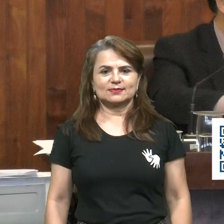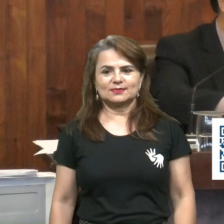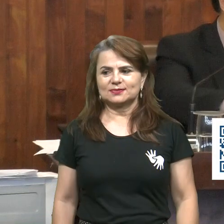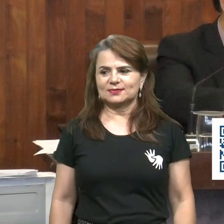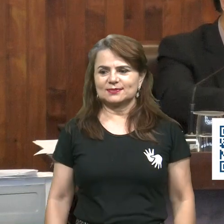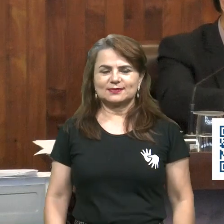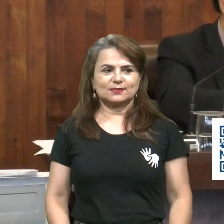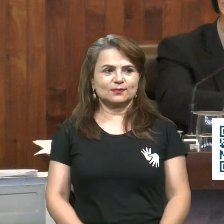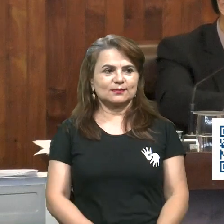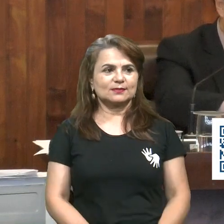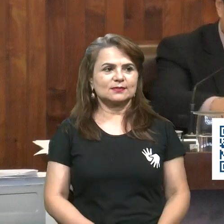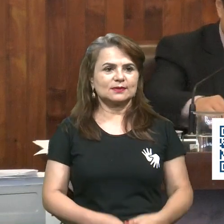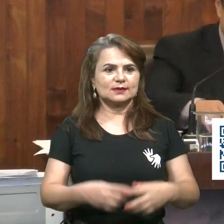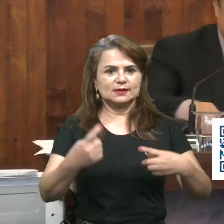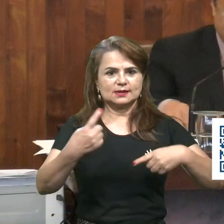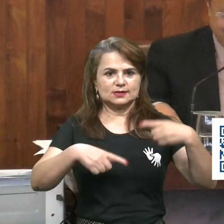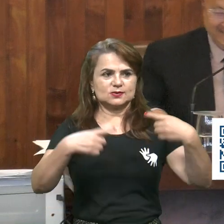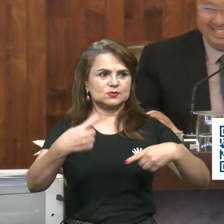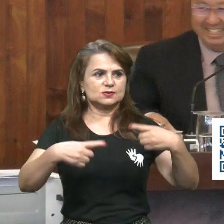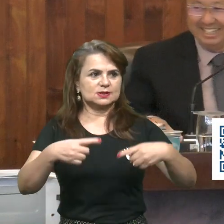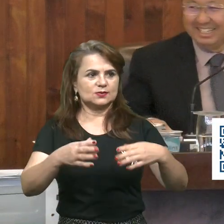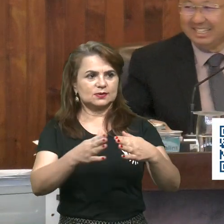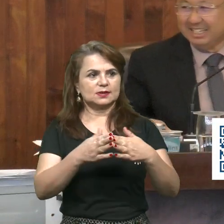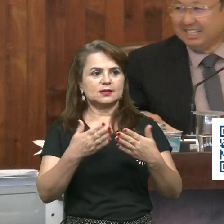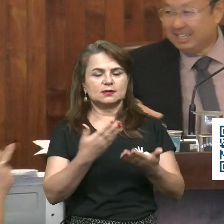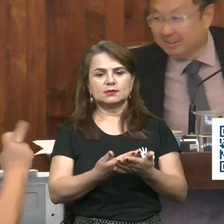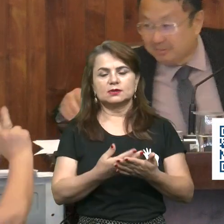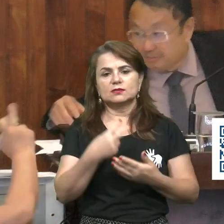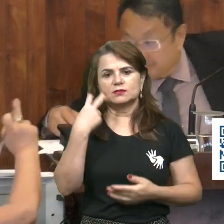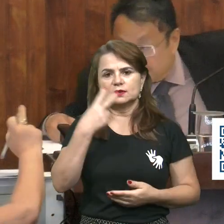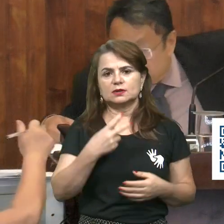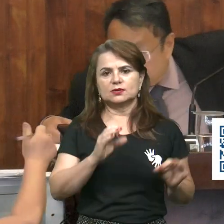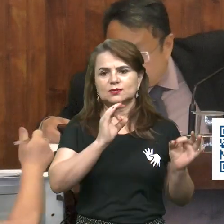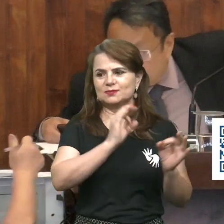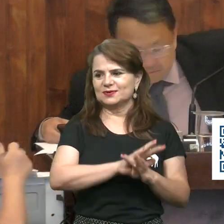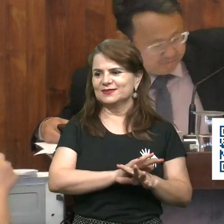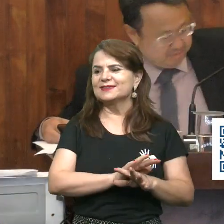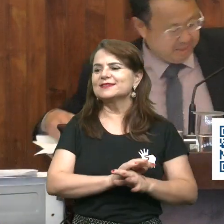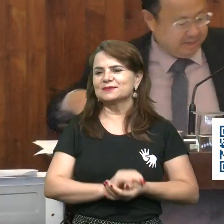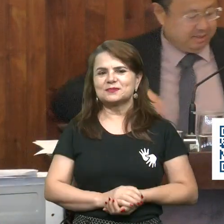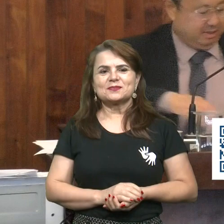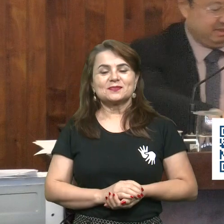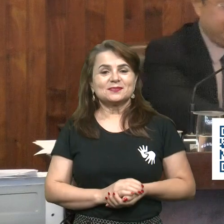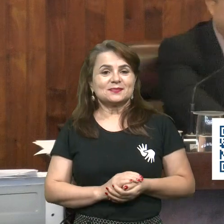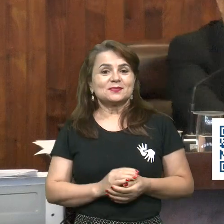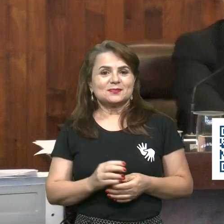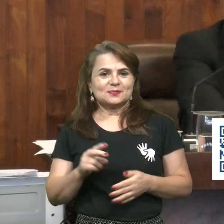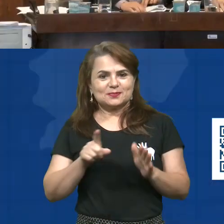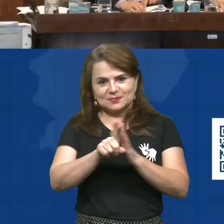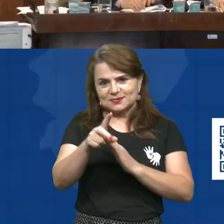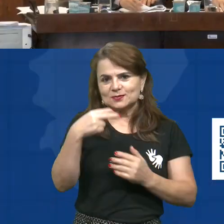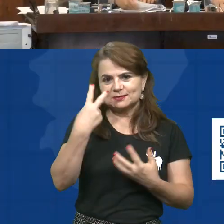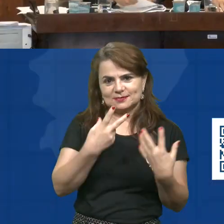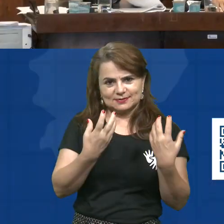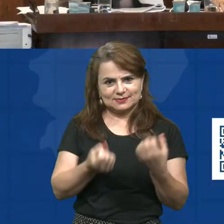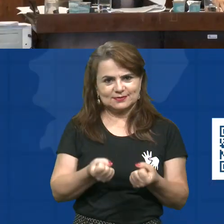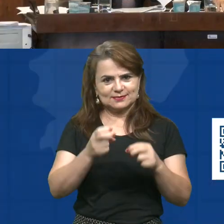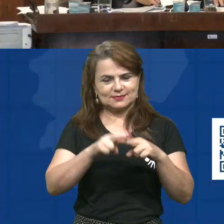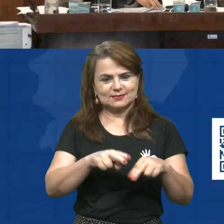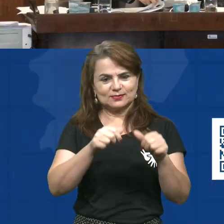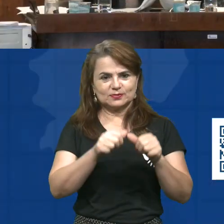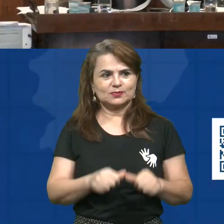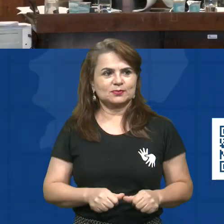Em discussão, requerimento. Não havendo vereadores inscritos, está em discussão, está em votação. Os vereadores que estão favoráveis permaneçam como se encontram.